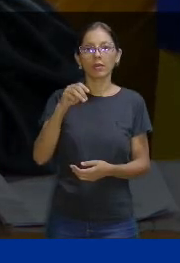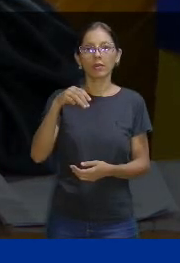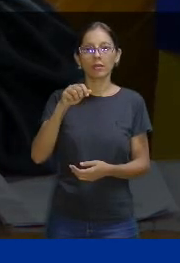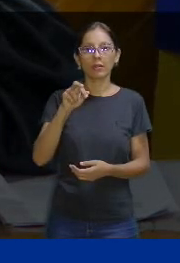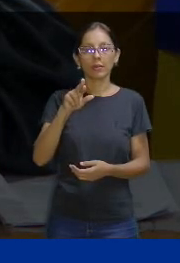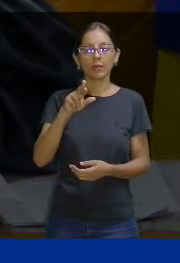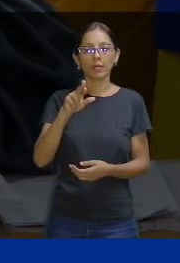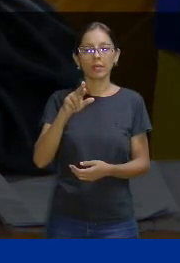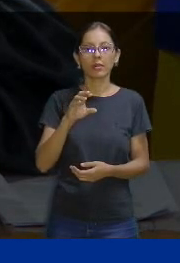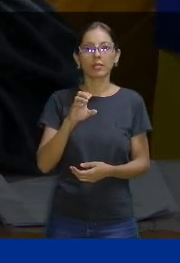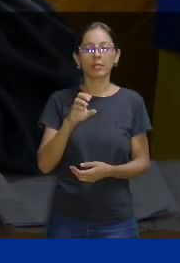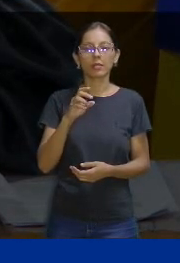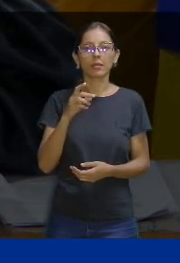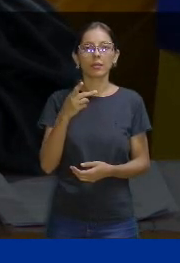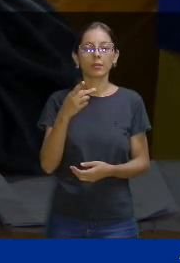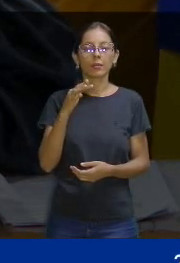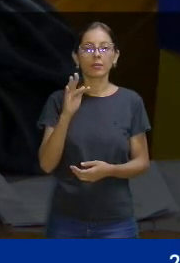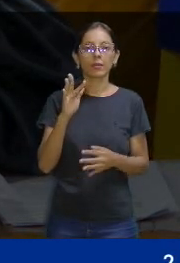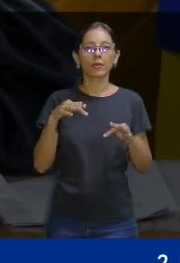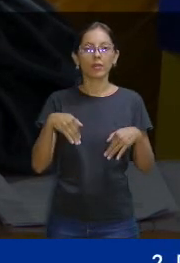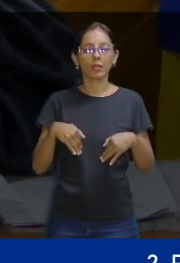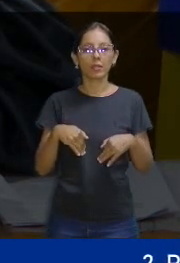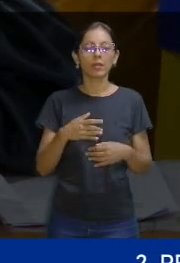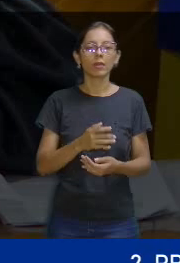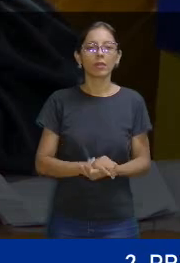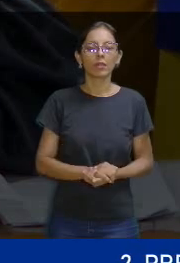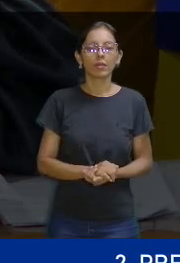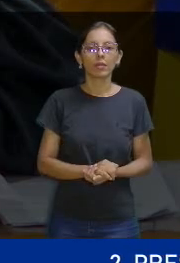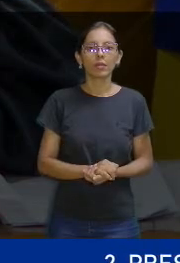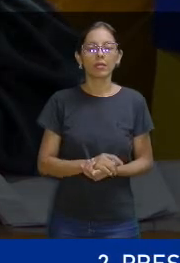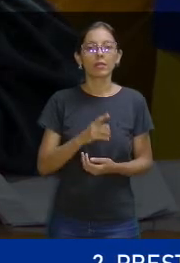final CPF 4271, data